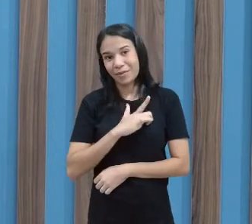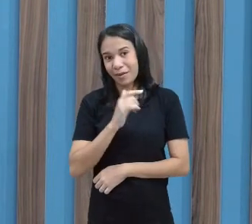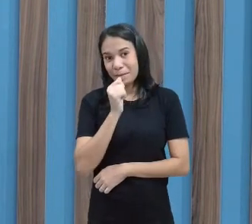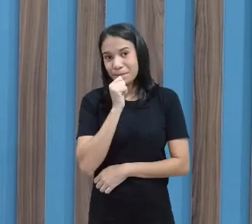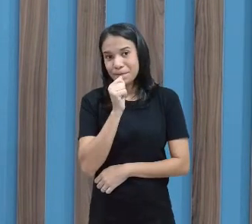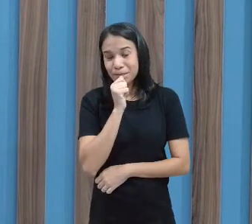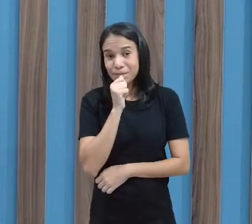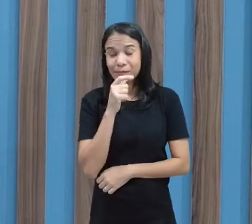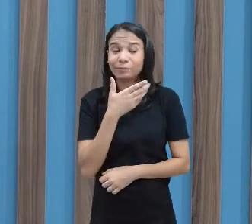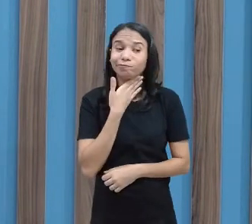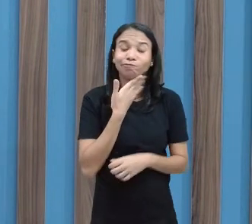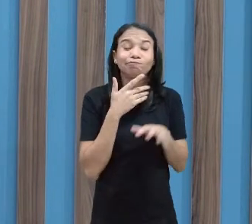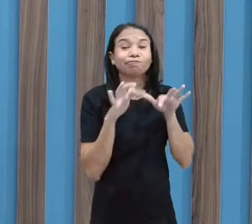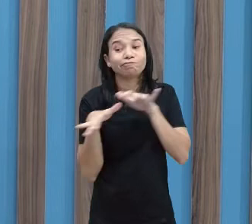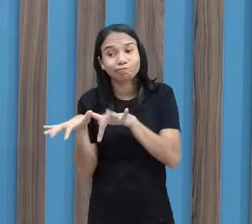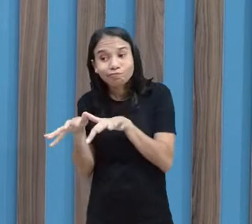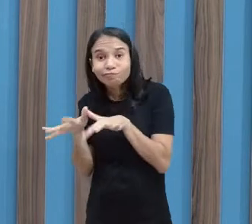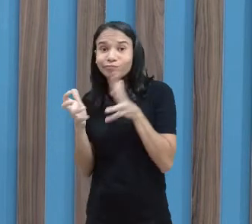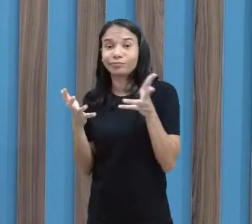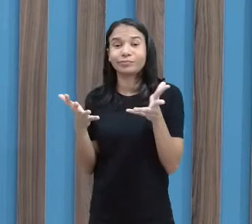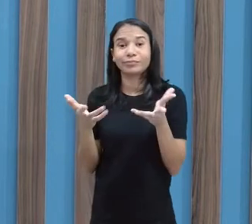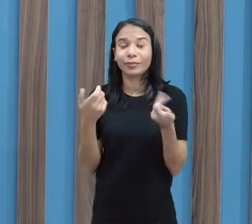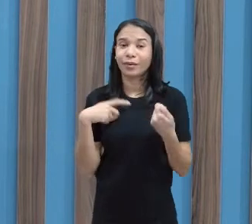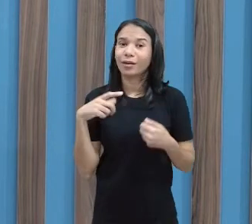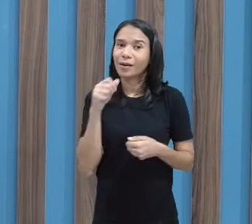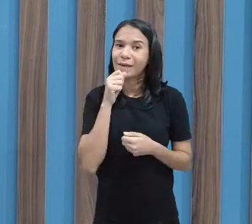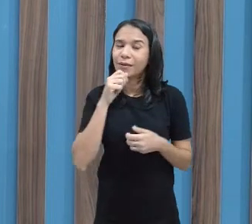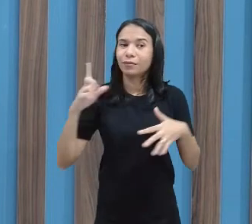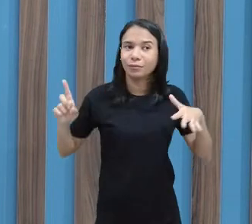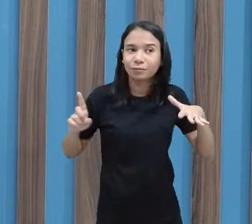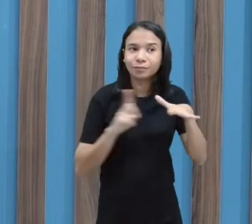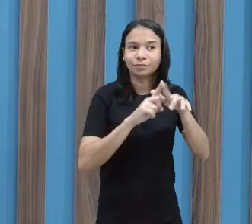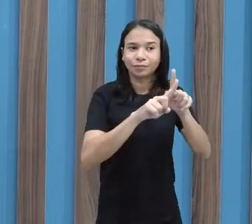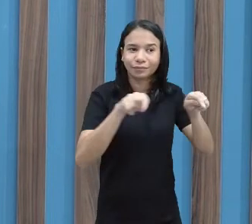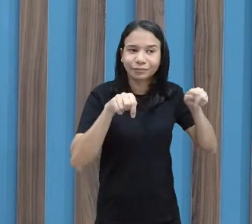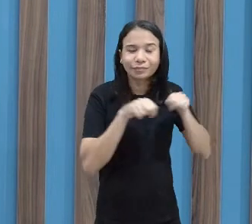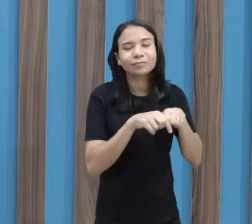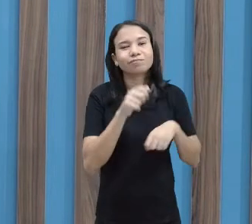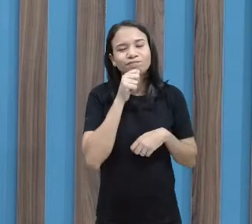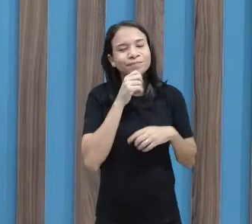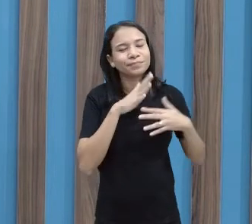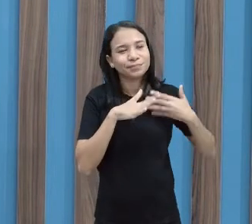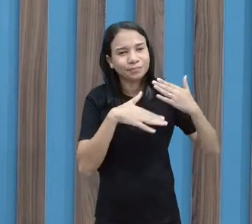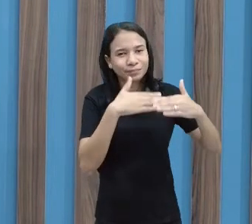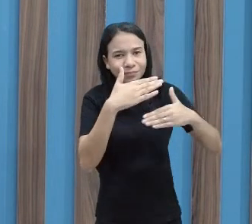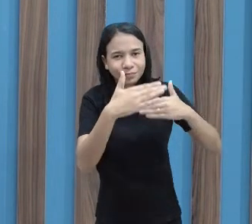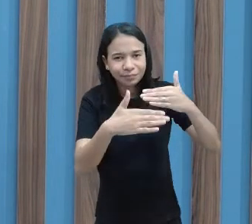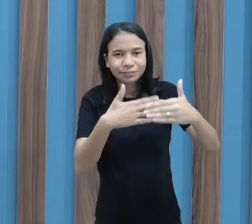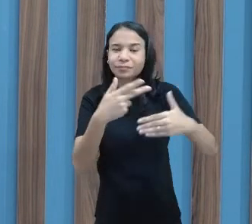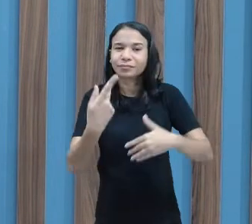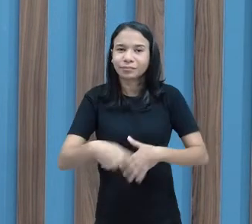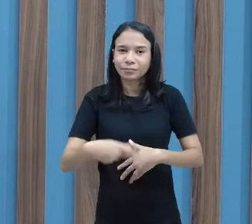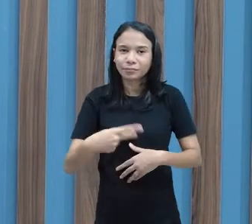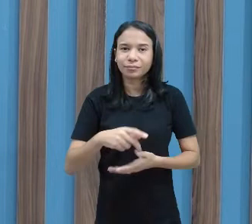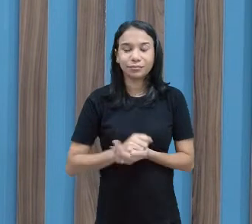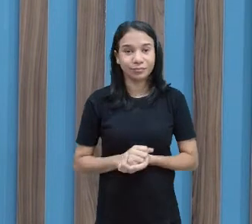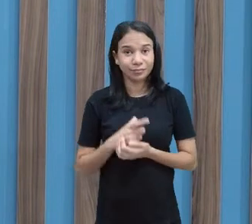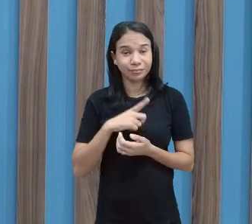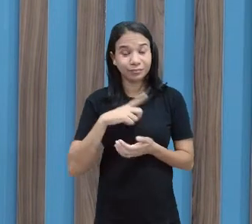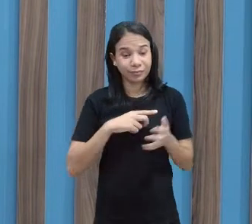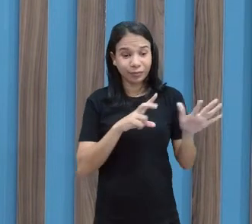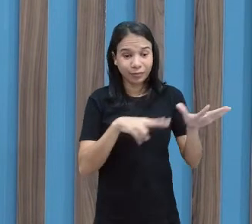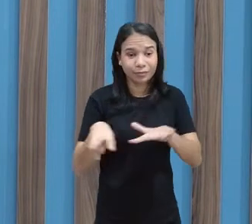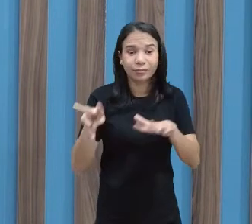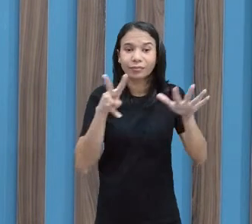ainda nosso chat, vocês estão sendo enturmados e isso vai acontecendo durante todas essas